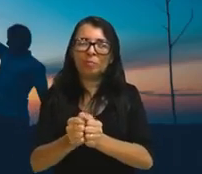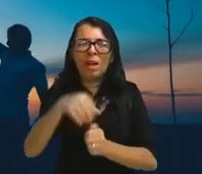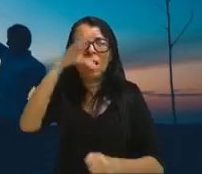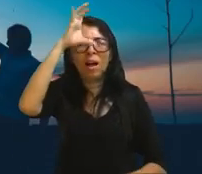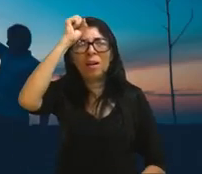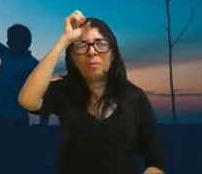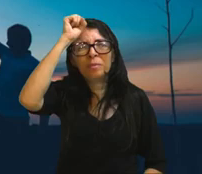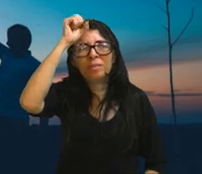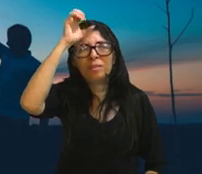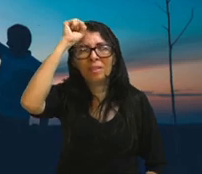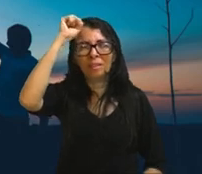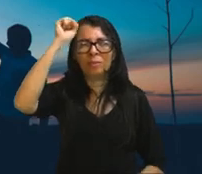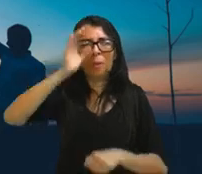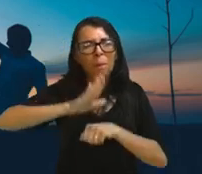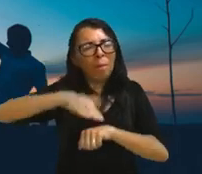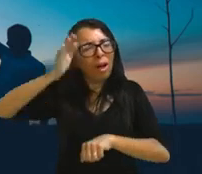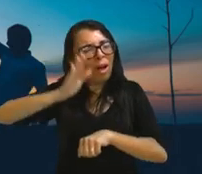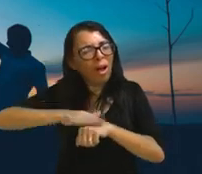buscando